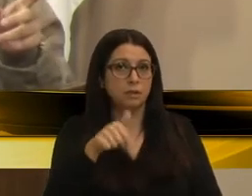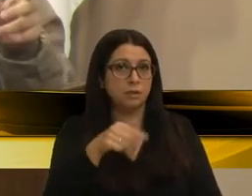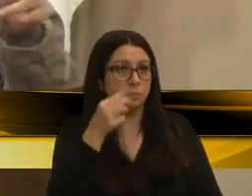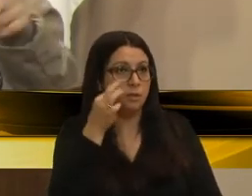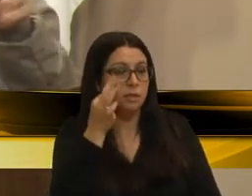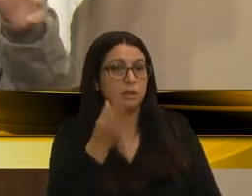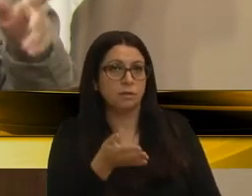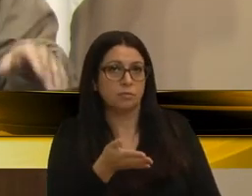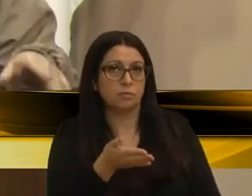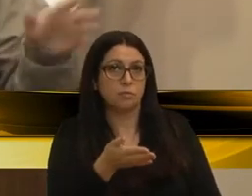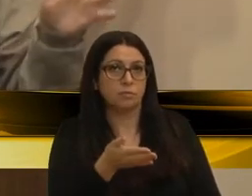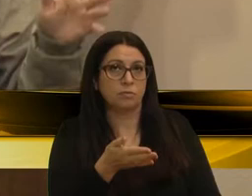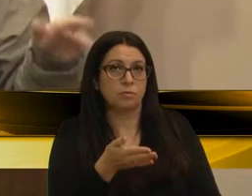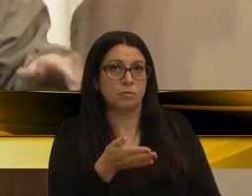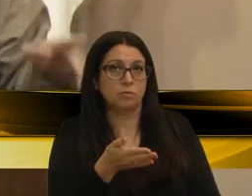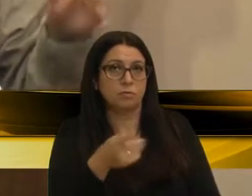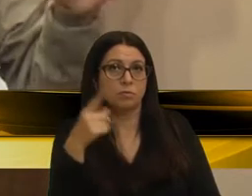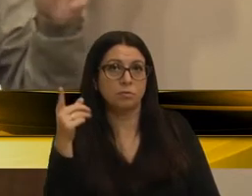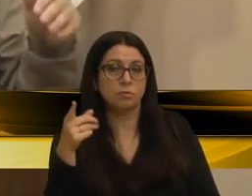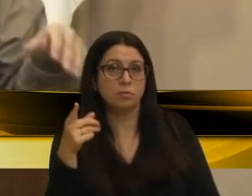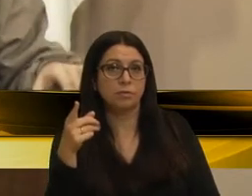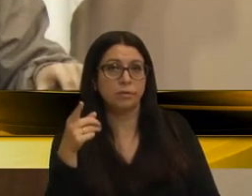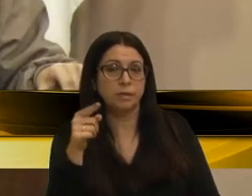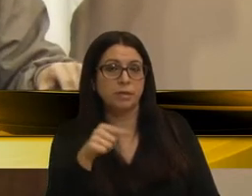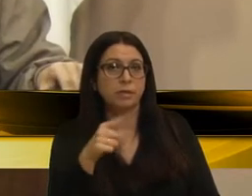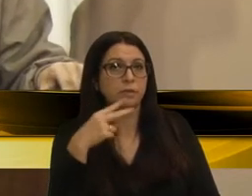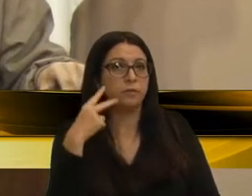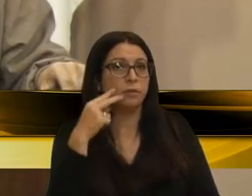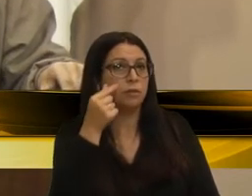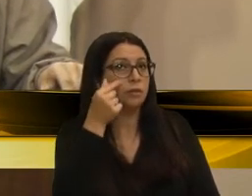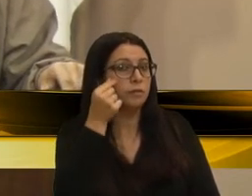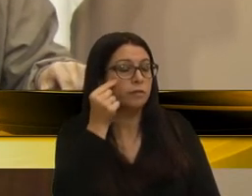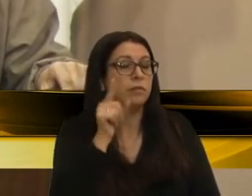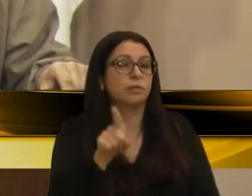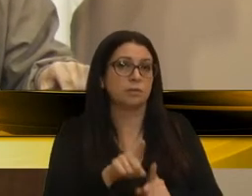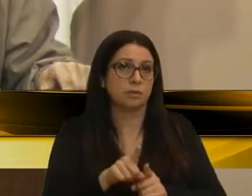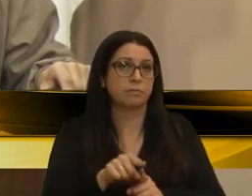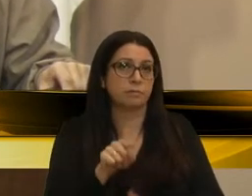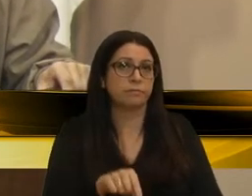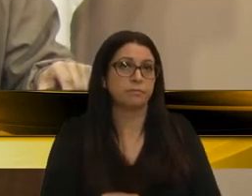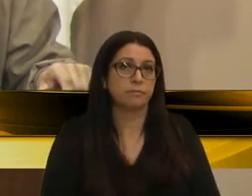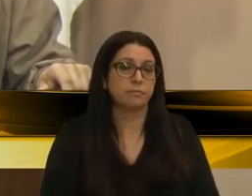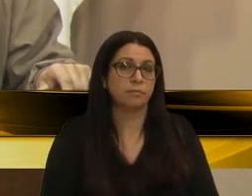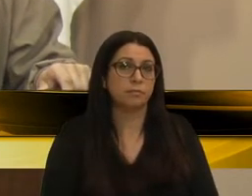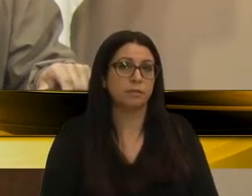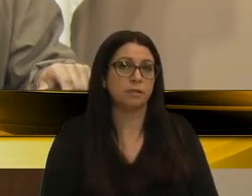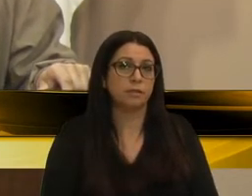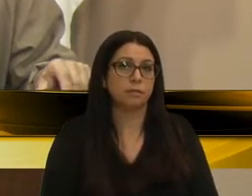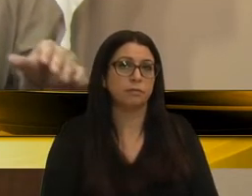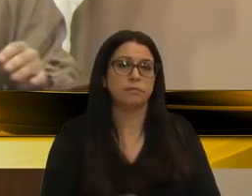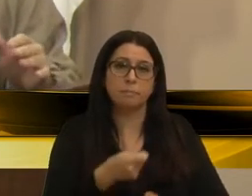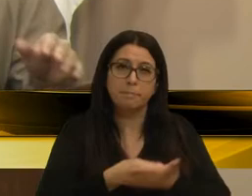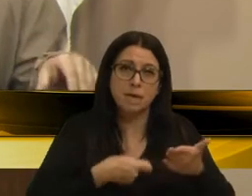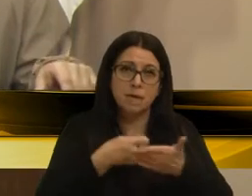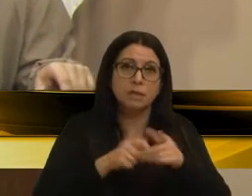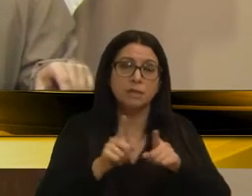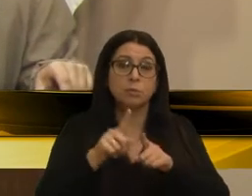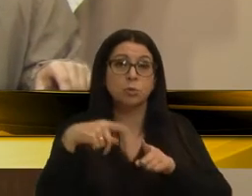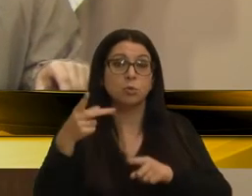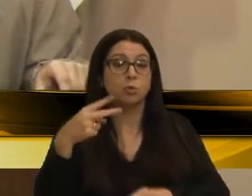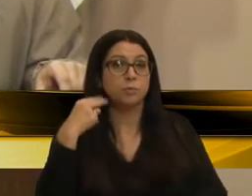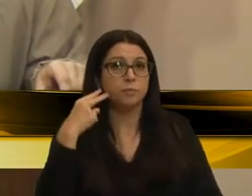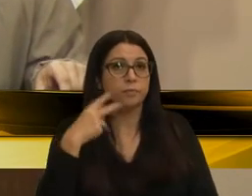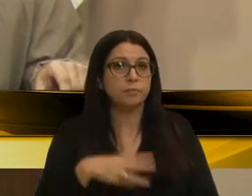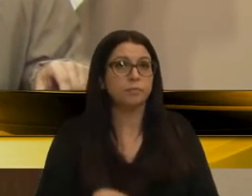presente. Acho que está ali, mas aqui tem o vereador Frisso, que foi um grande batalhador também, e outros